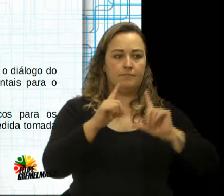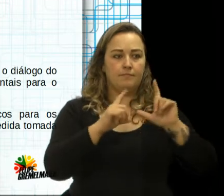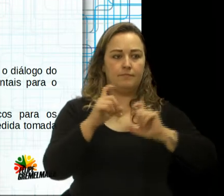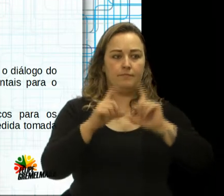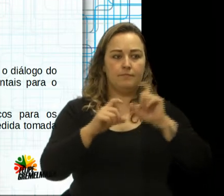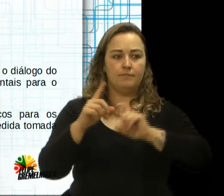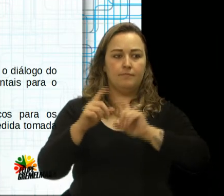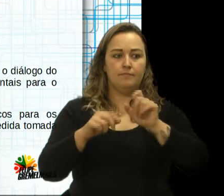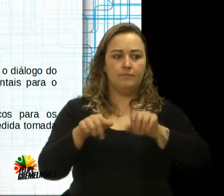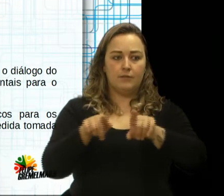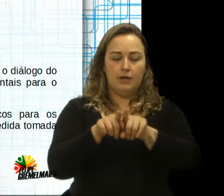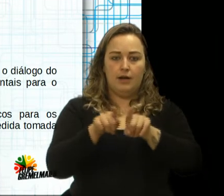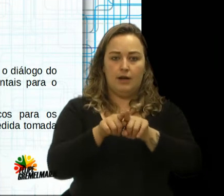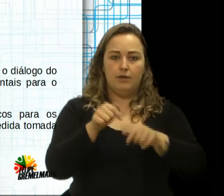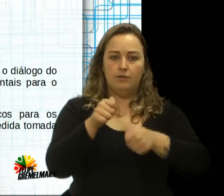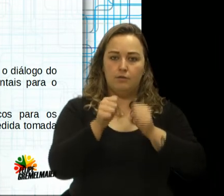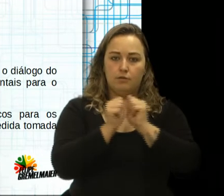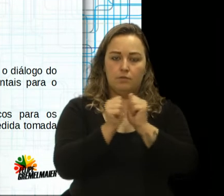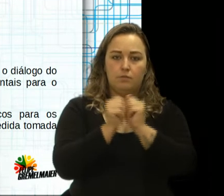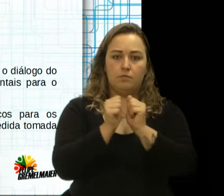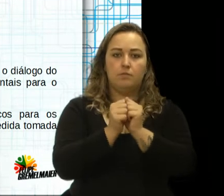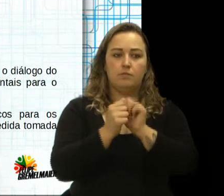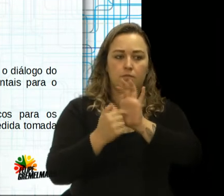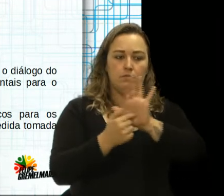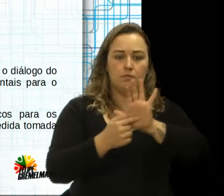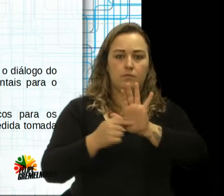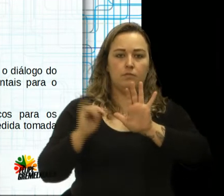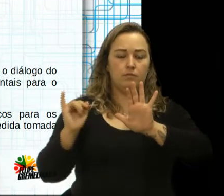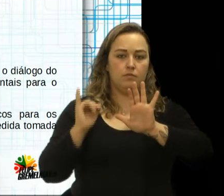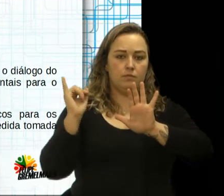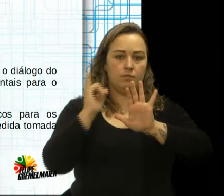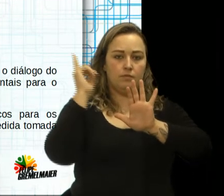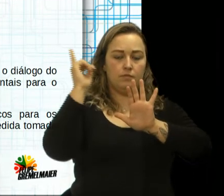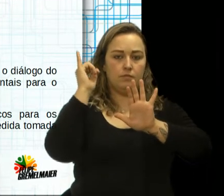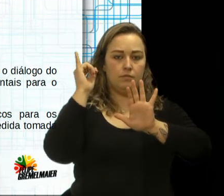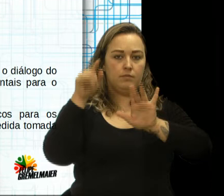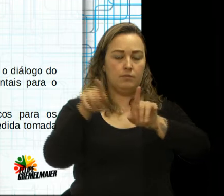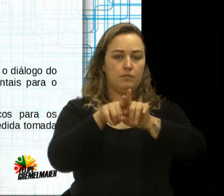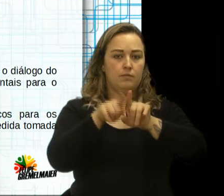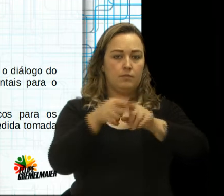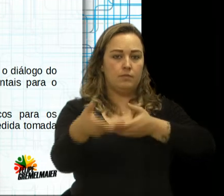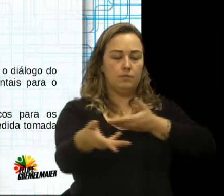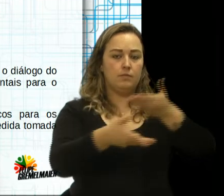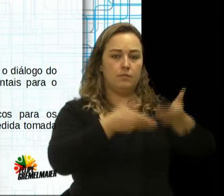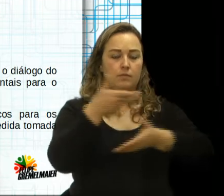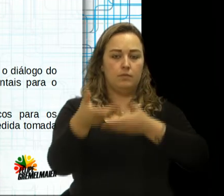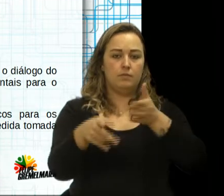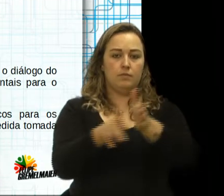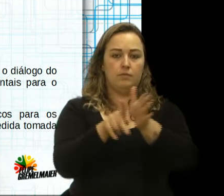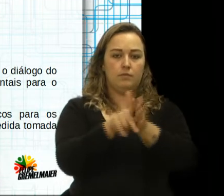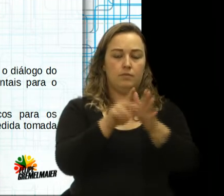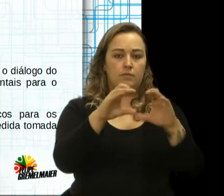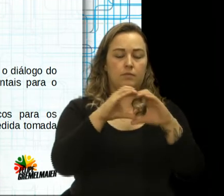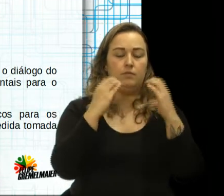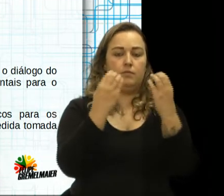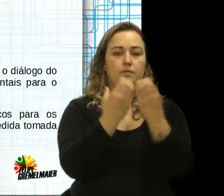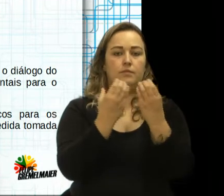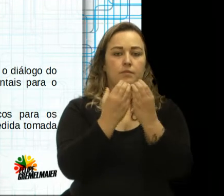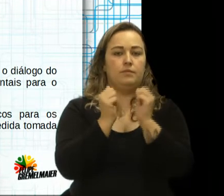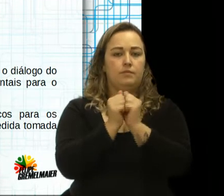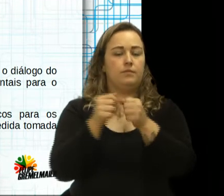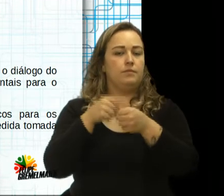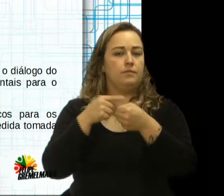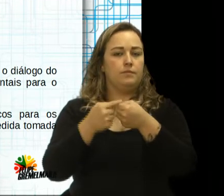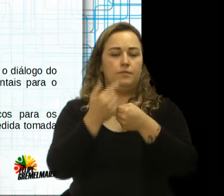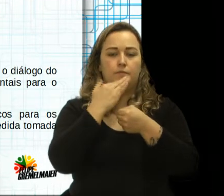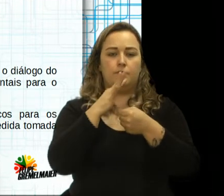uma forma muito intensa e importante foi o envolvimento da própria comunidade para divulgar a sua cidade, conhecer a